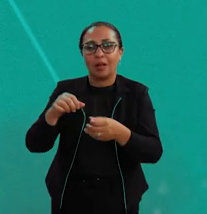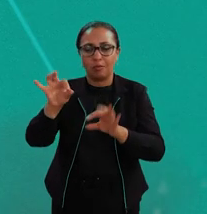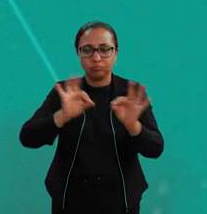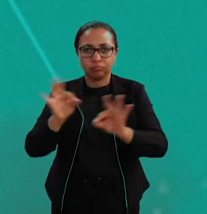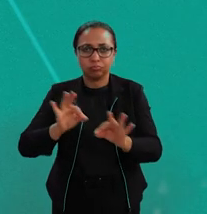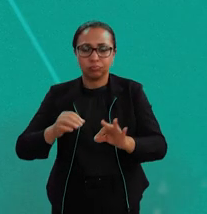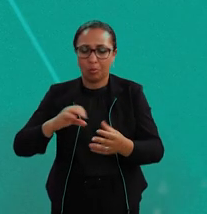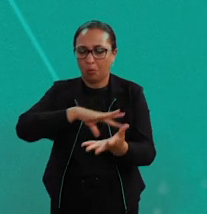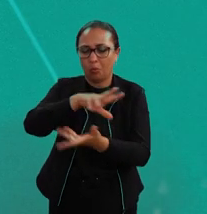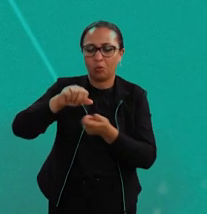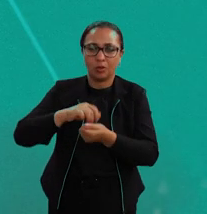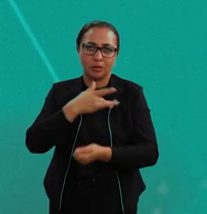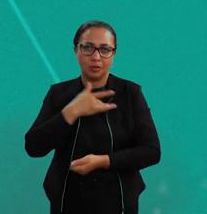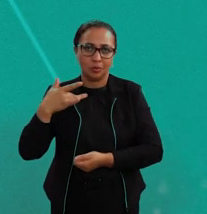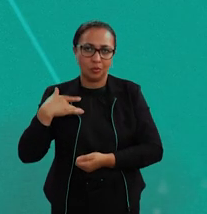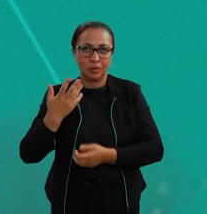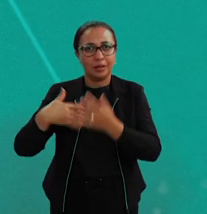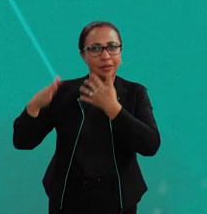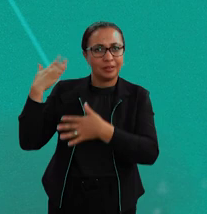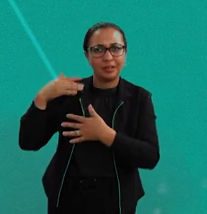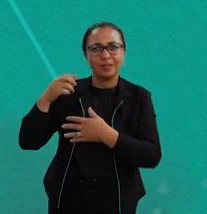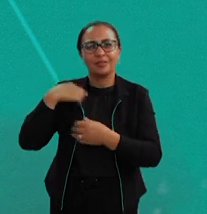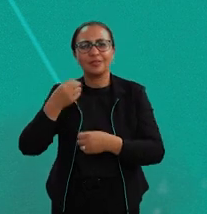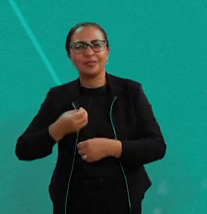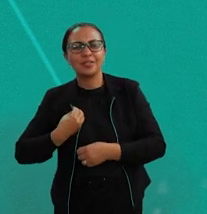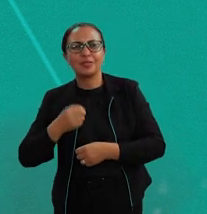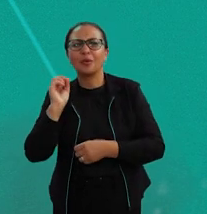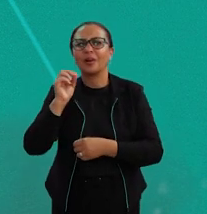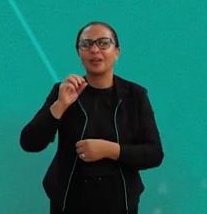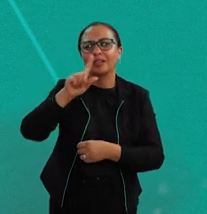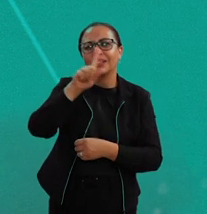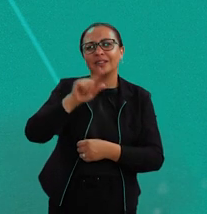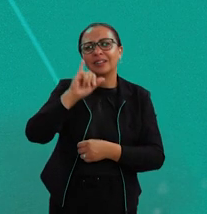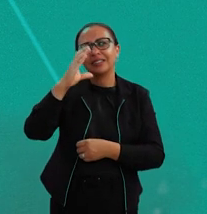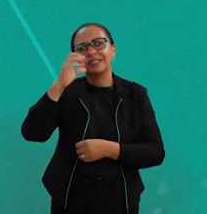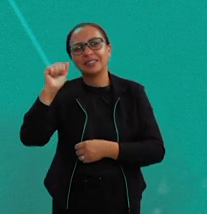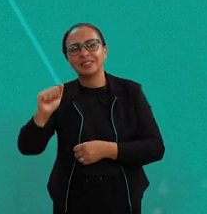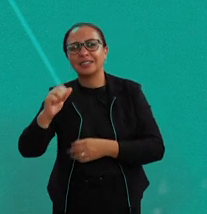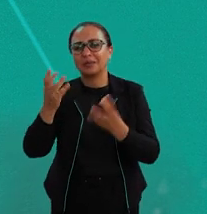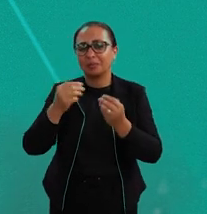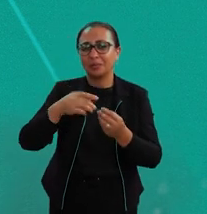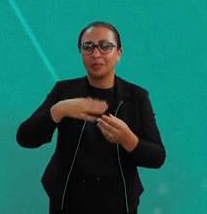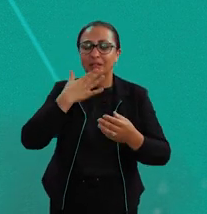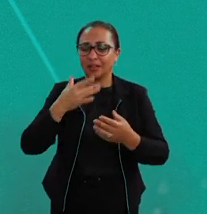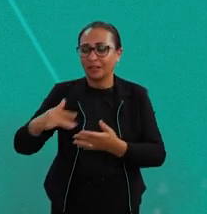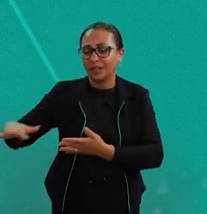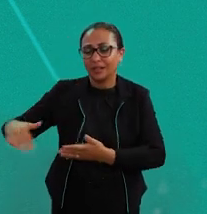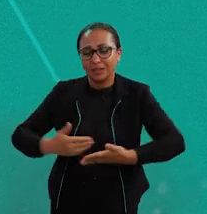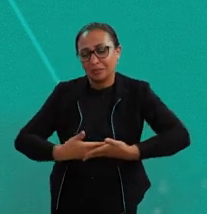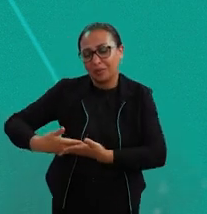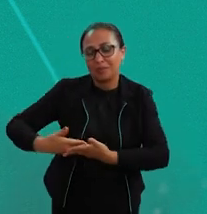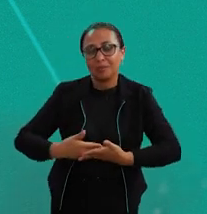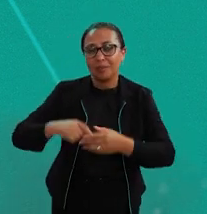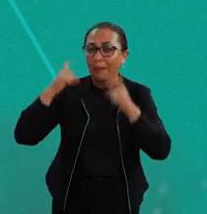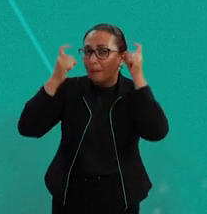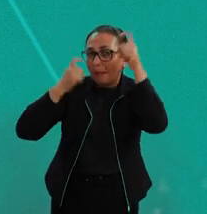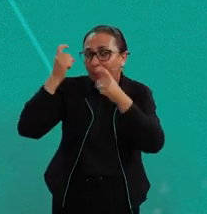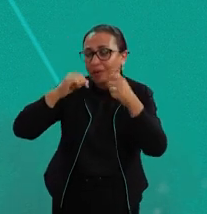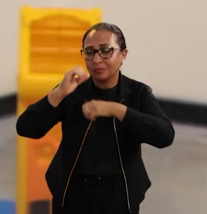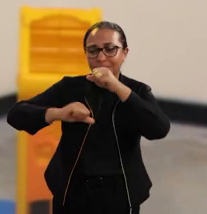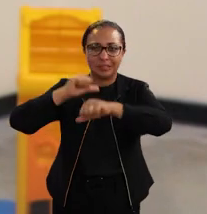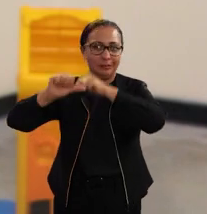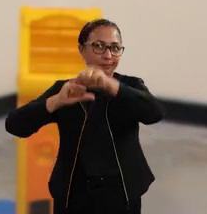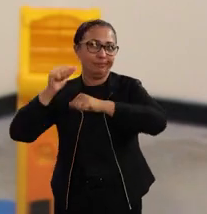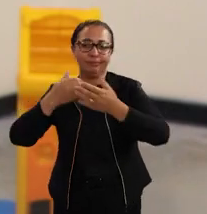Na época a gente vivia, né, a questão do Zika vírus, muitas crianças, né, a preocupação com o desenvolvimento dessas